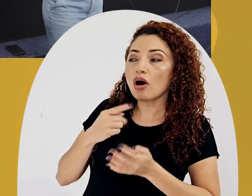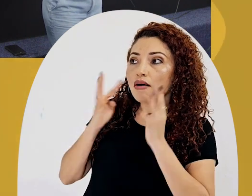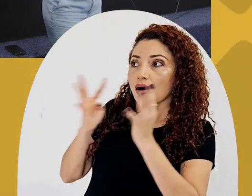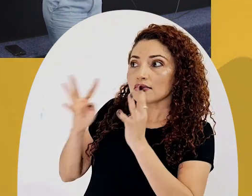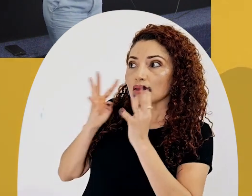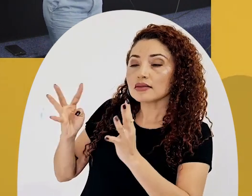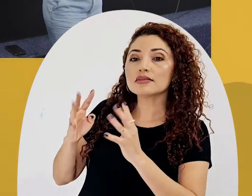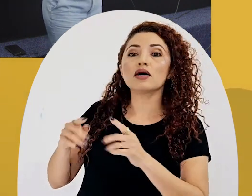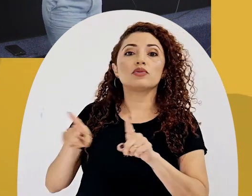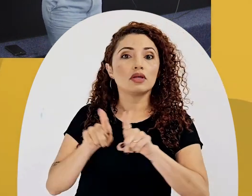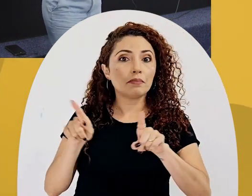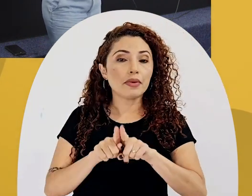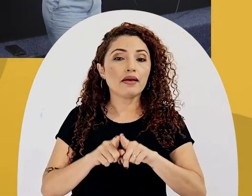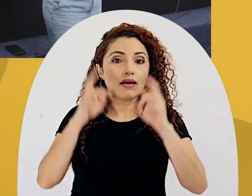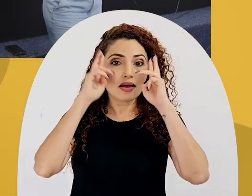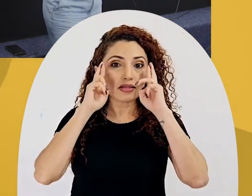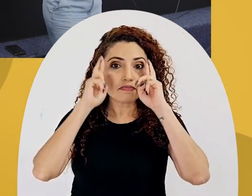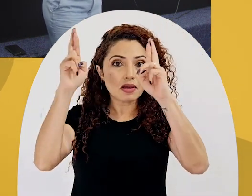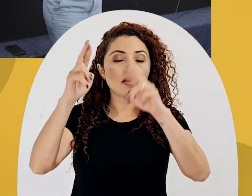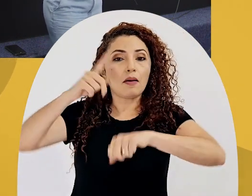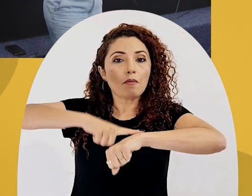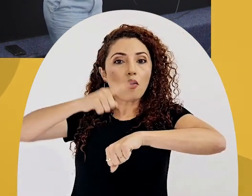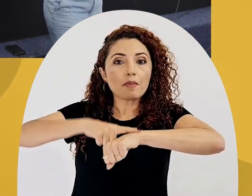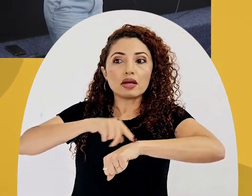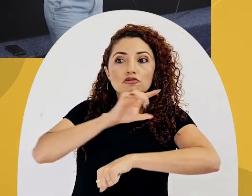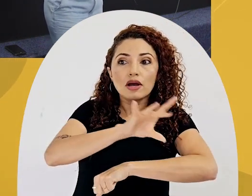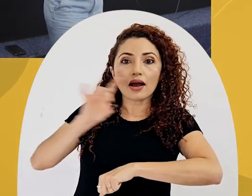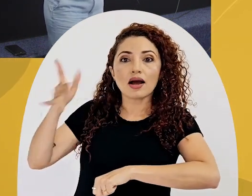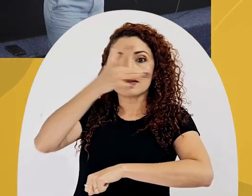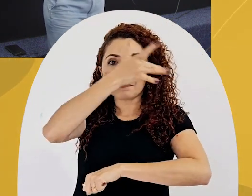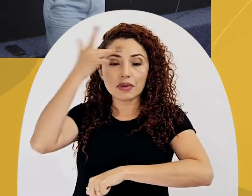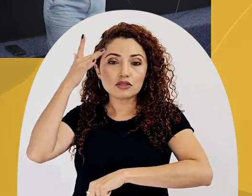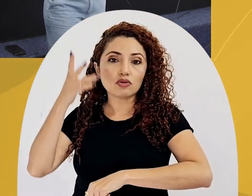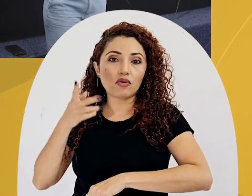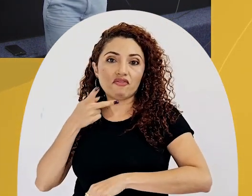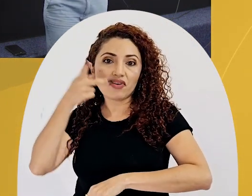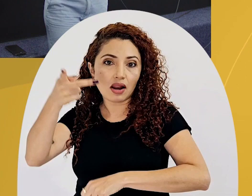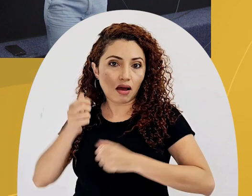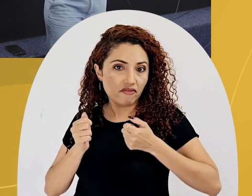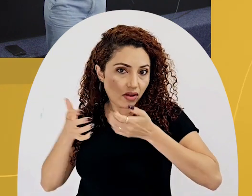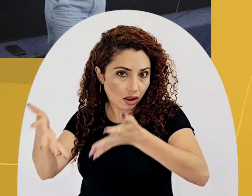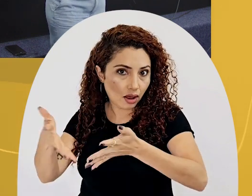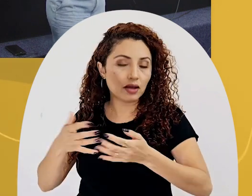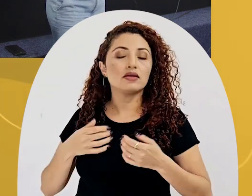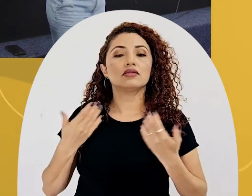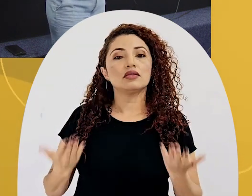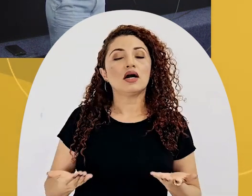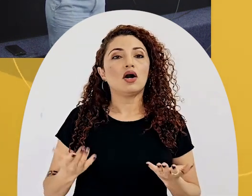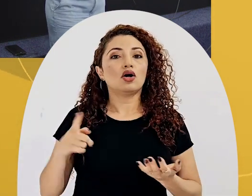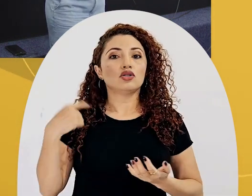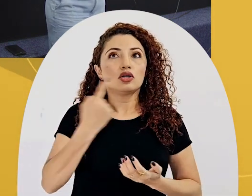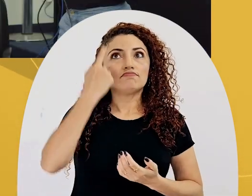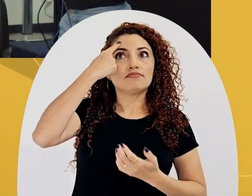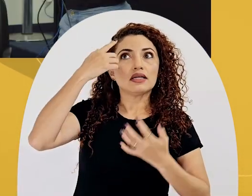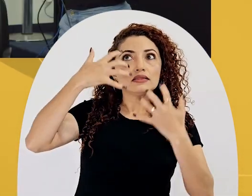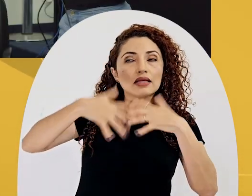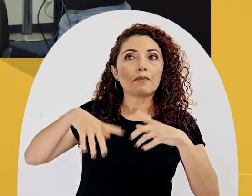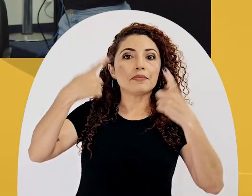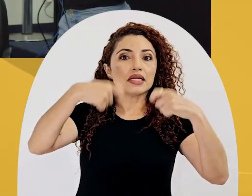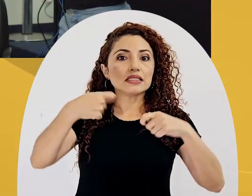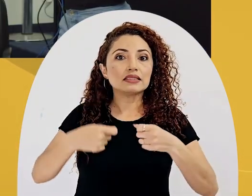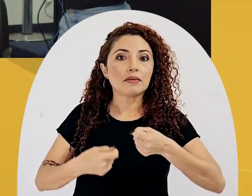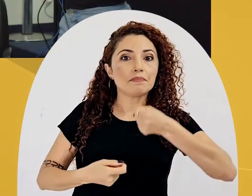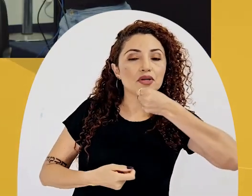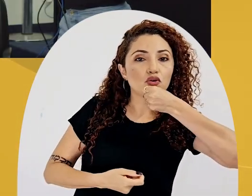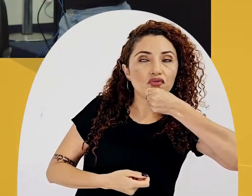tem uma sala cheia, então a gente também precisa pensar, enquanto a gente está falando, se vai usar o microfone e tal, para poder dar espaço para todo